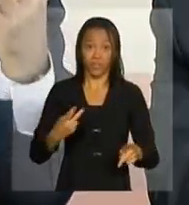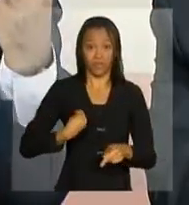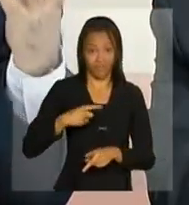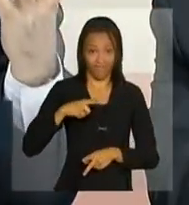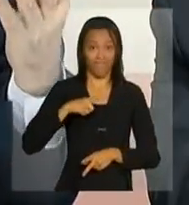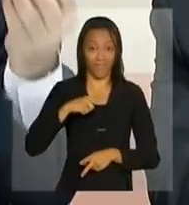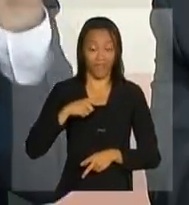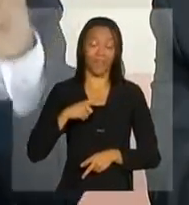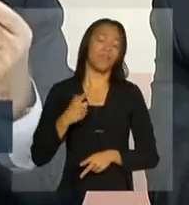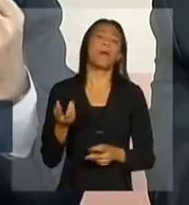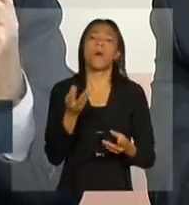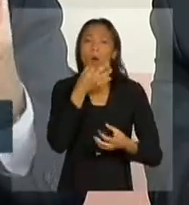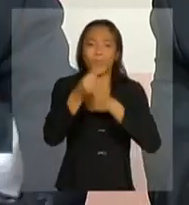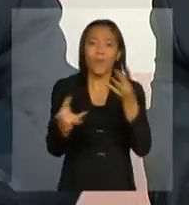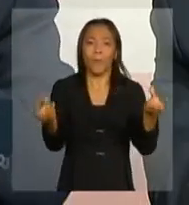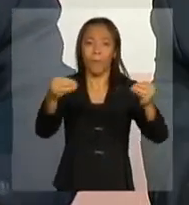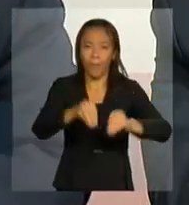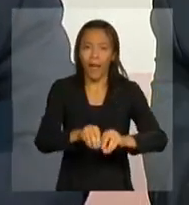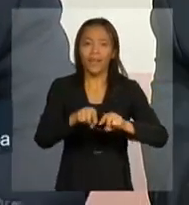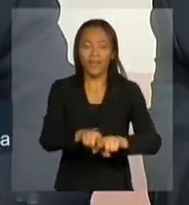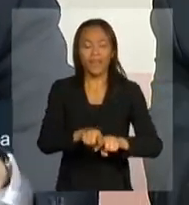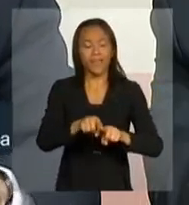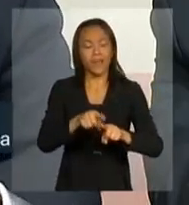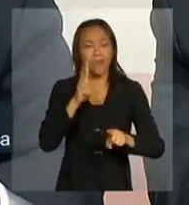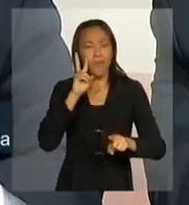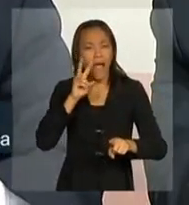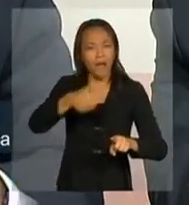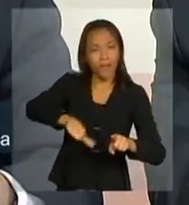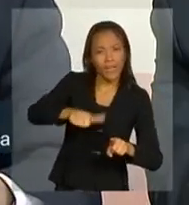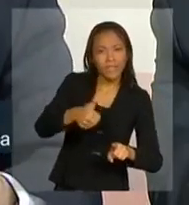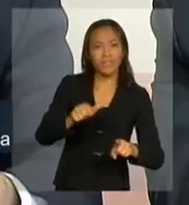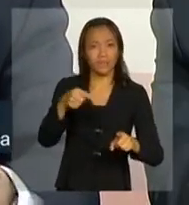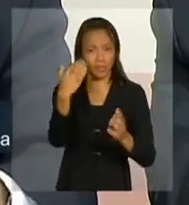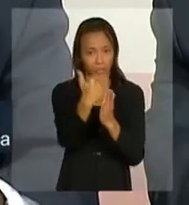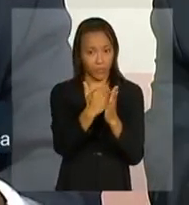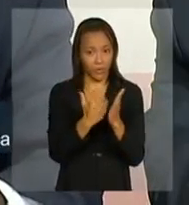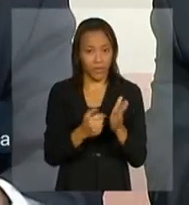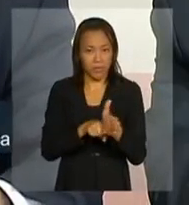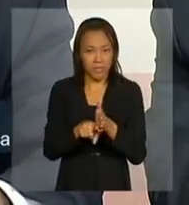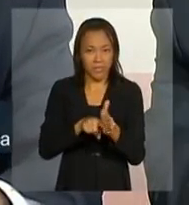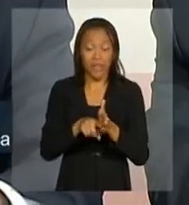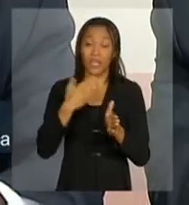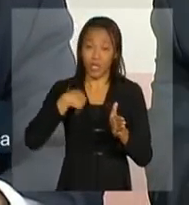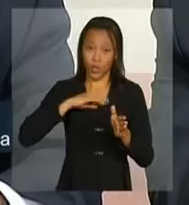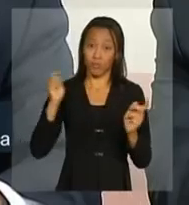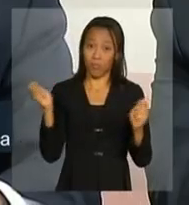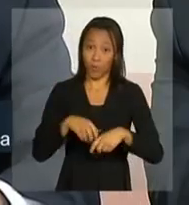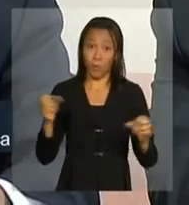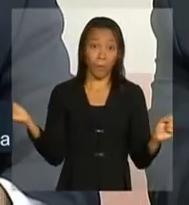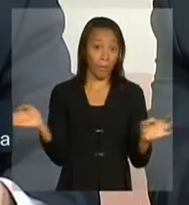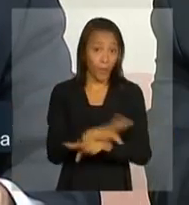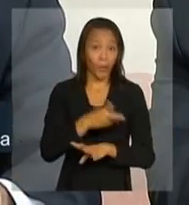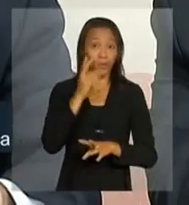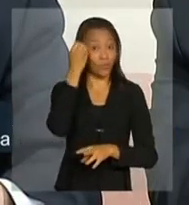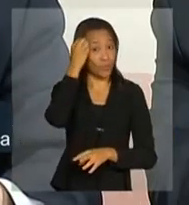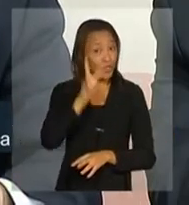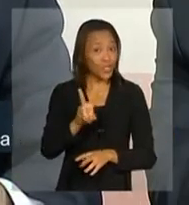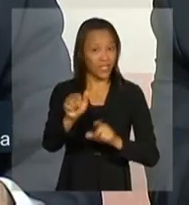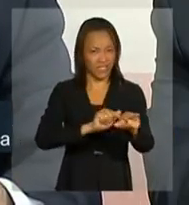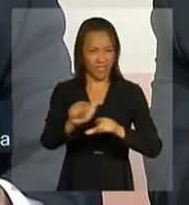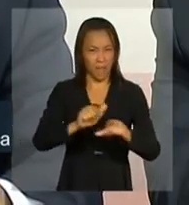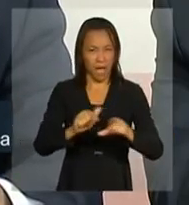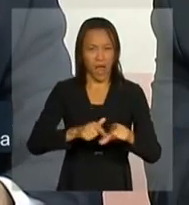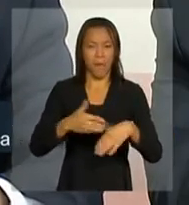nós vocês possam contribuir com uma reanálise desse nosso programa e nós possamos sair daqui depois desses dois dias de trabalho